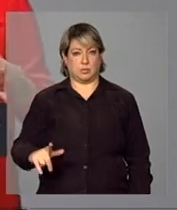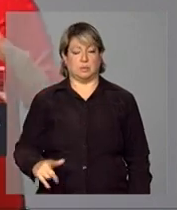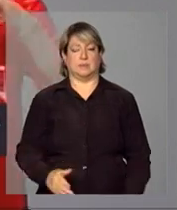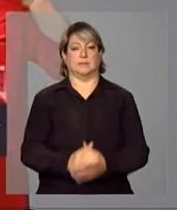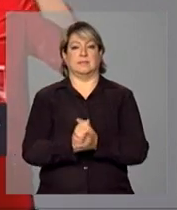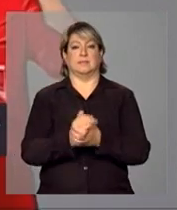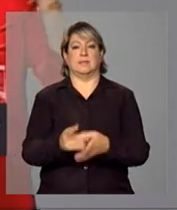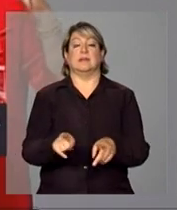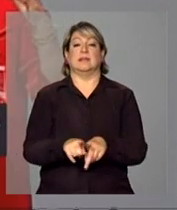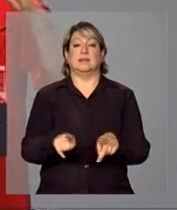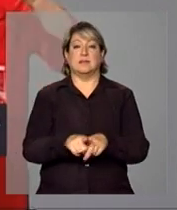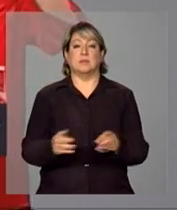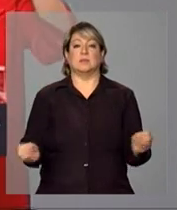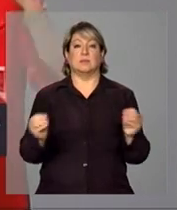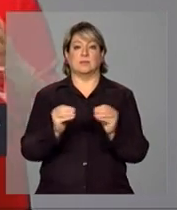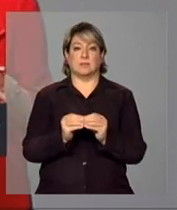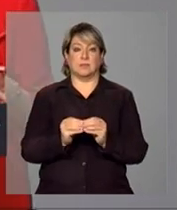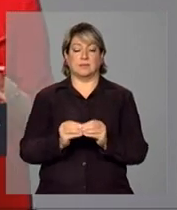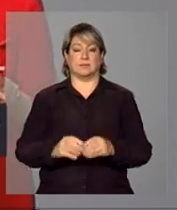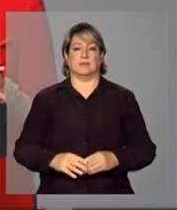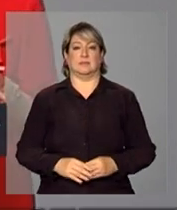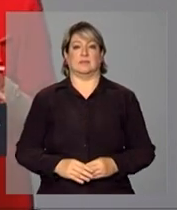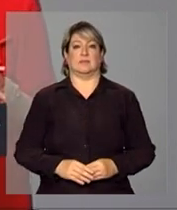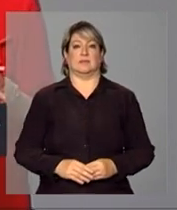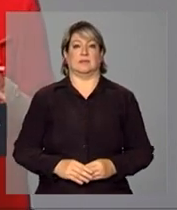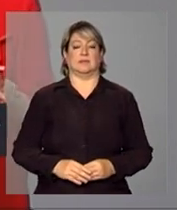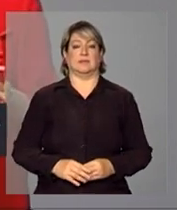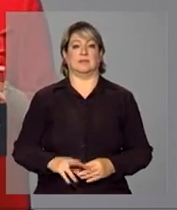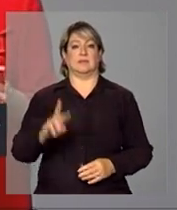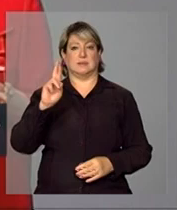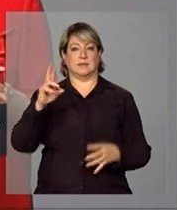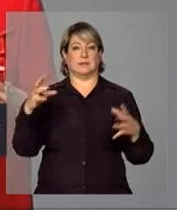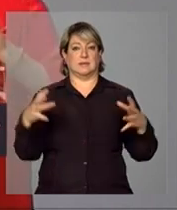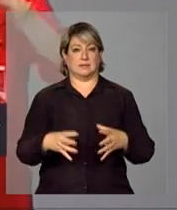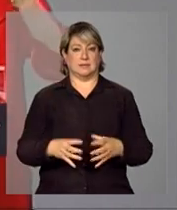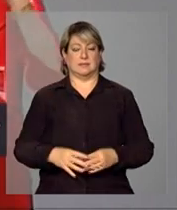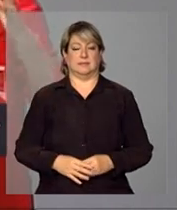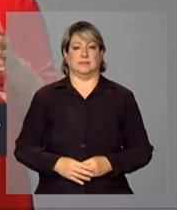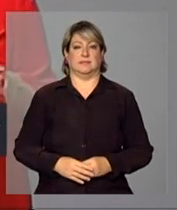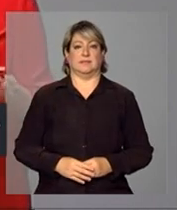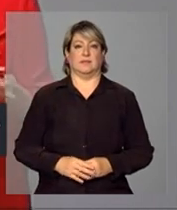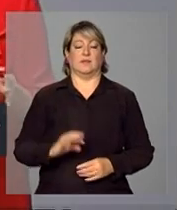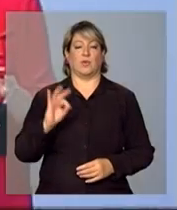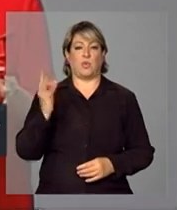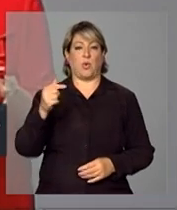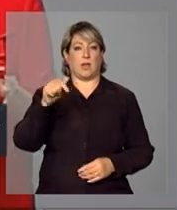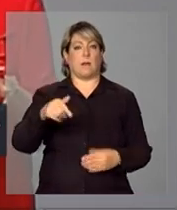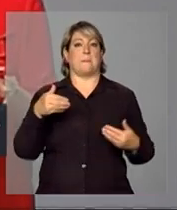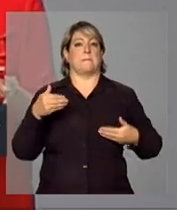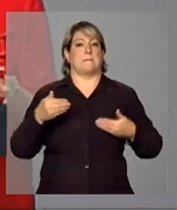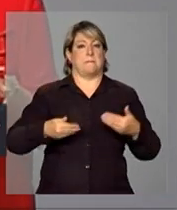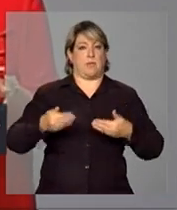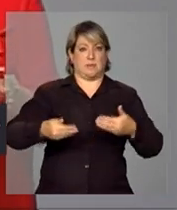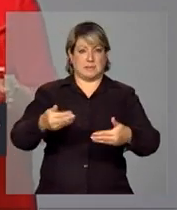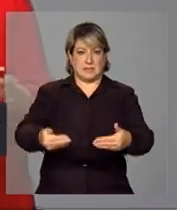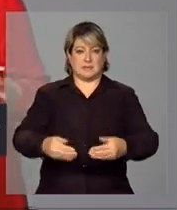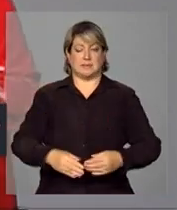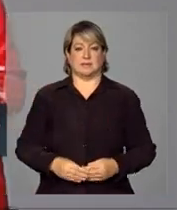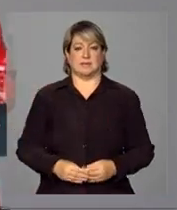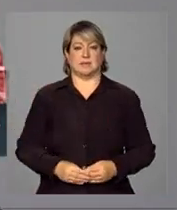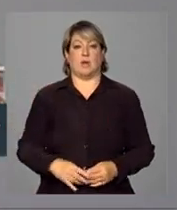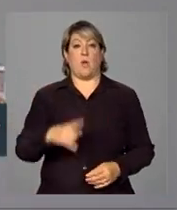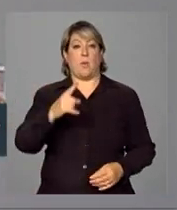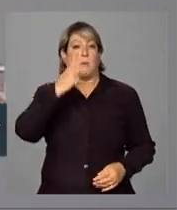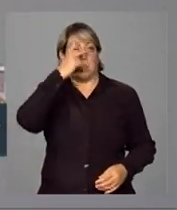E completando e representando todo esse processo,